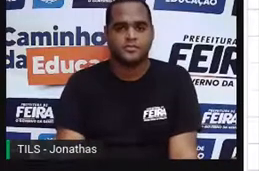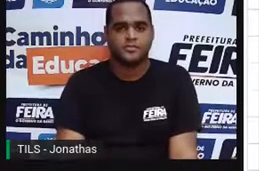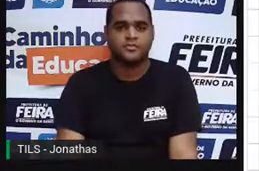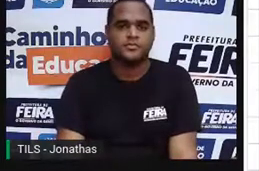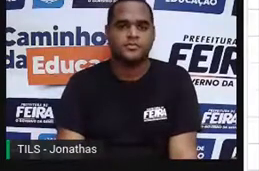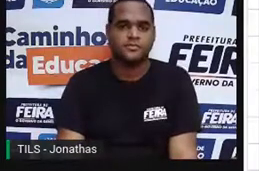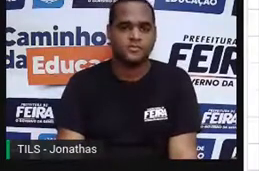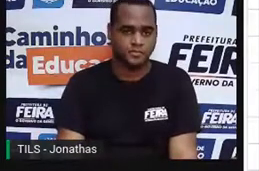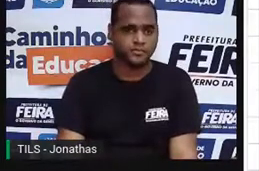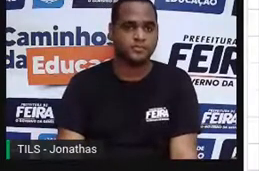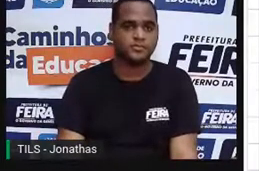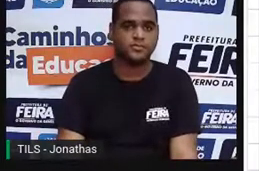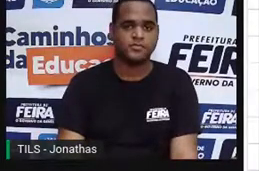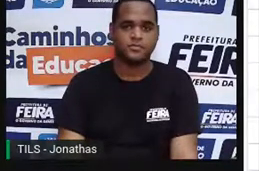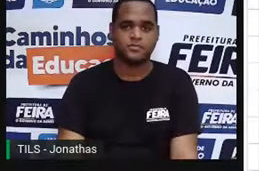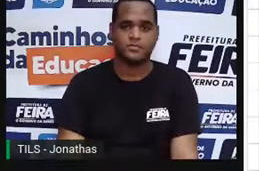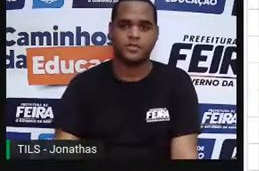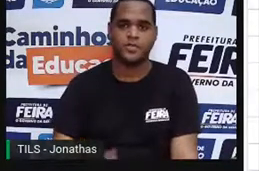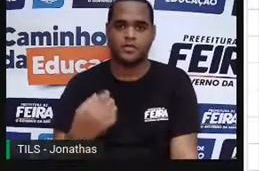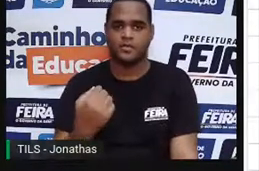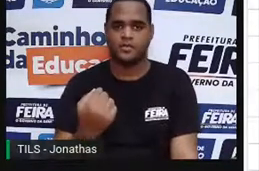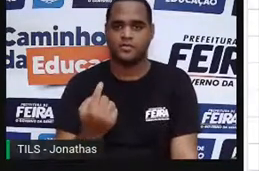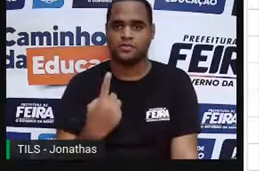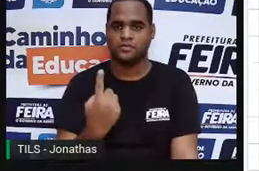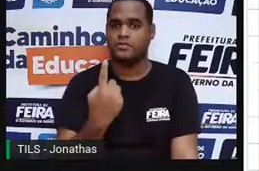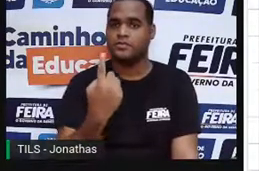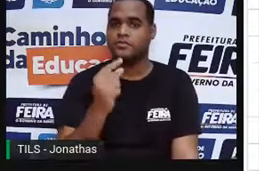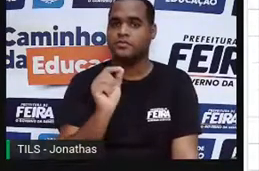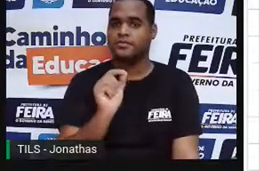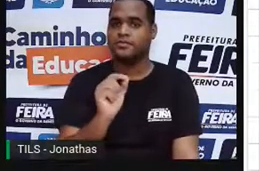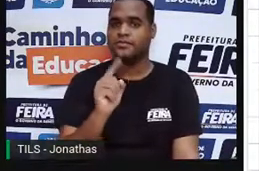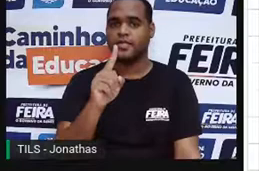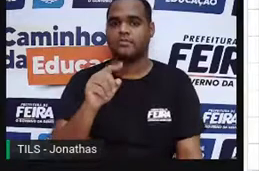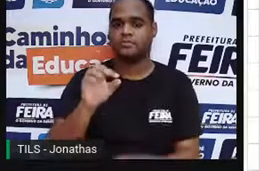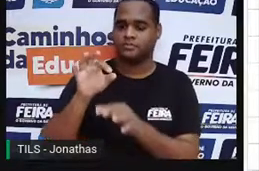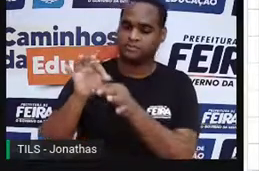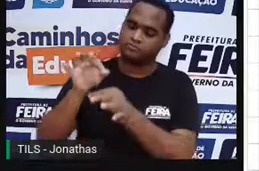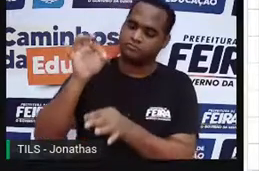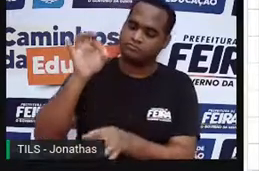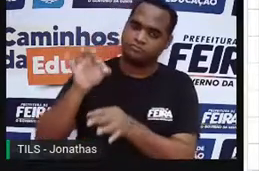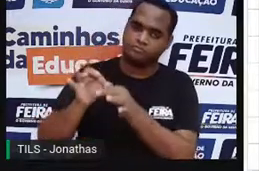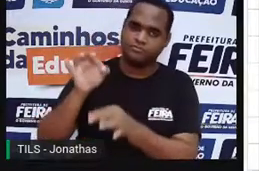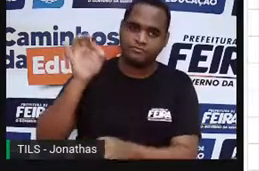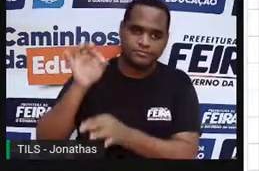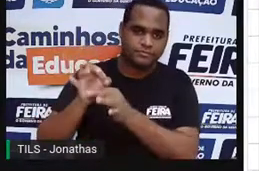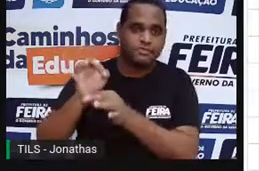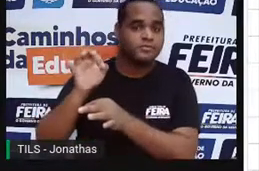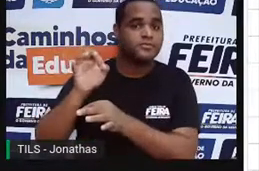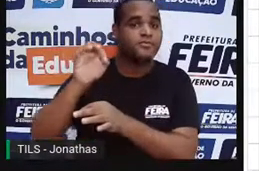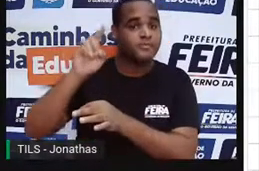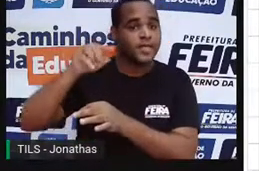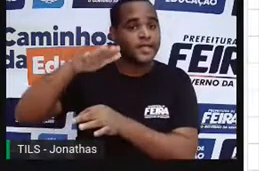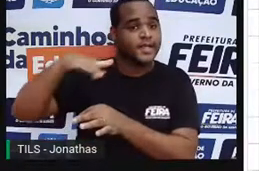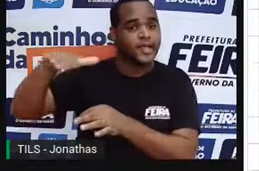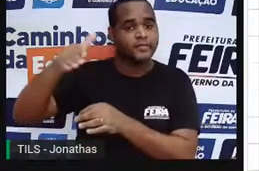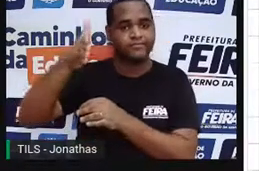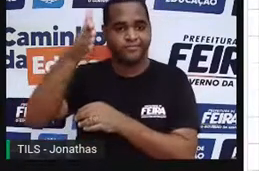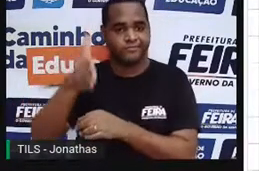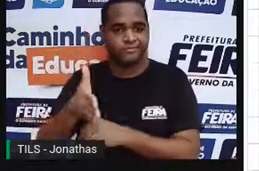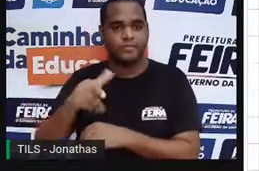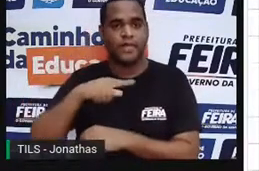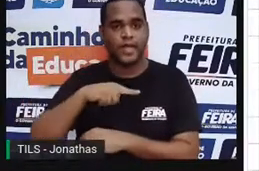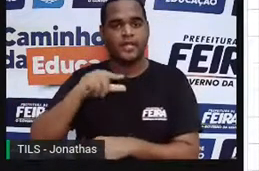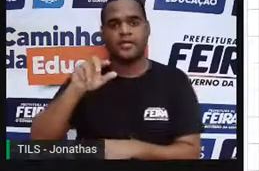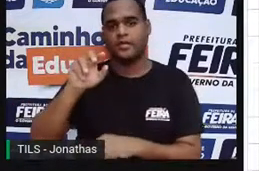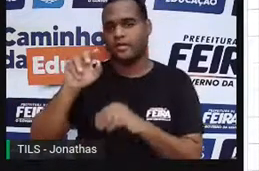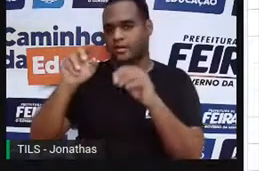a altura dele vai daqui até aqui que é o lado do retângulo por